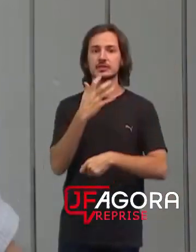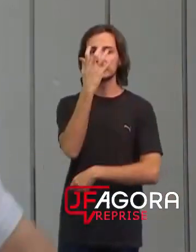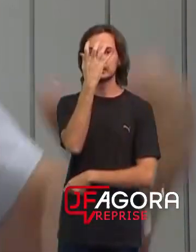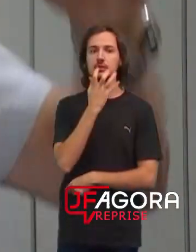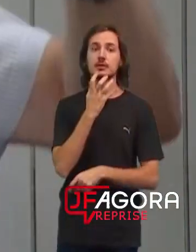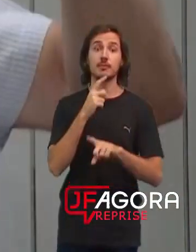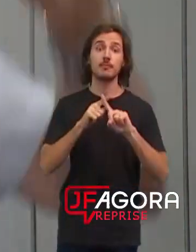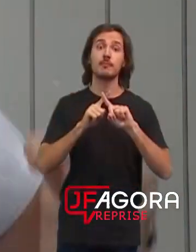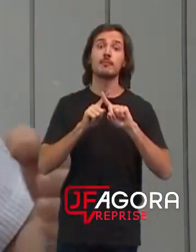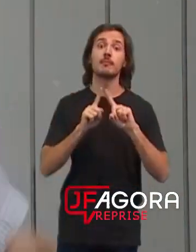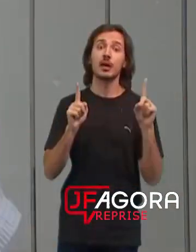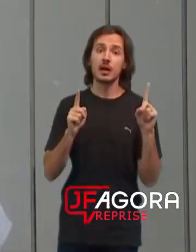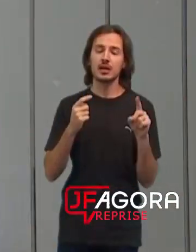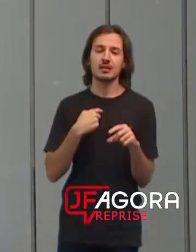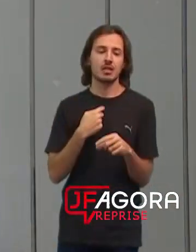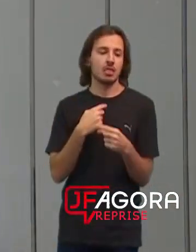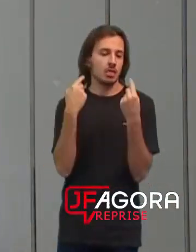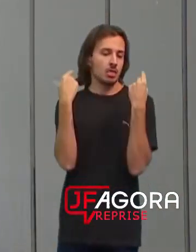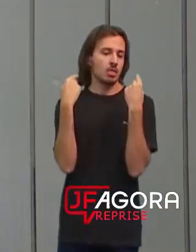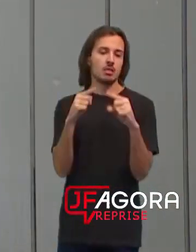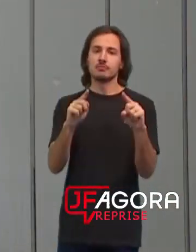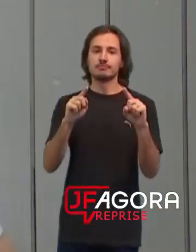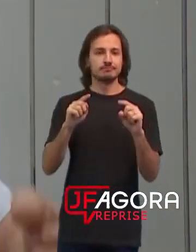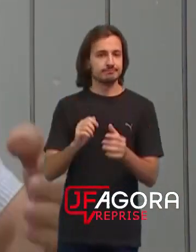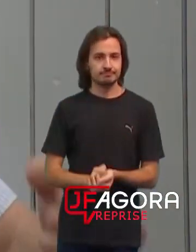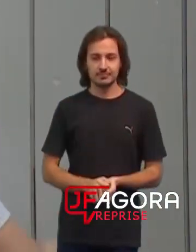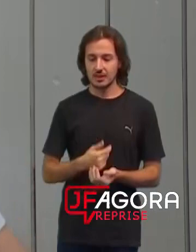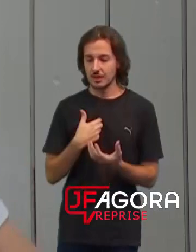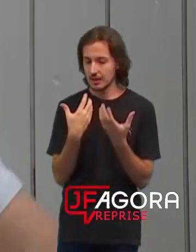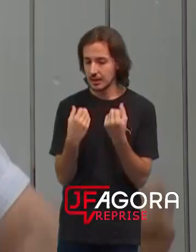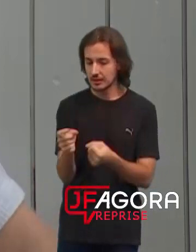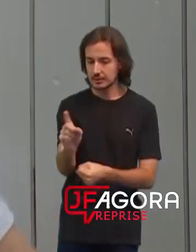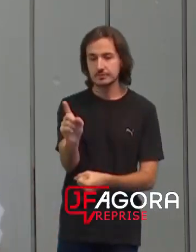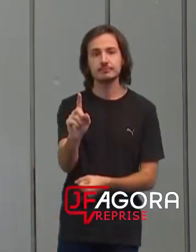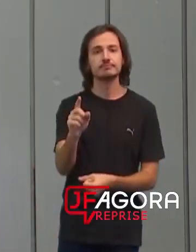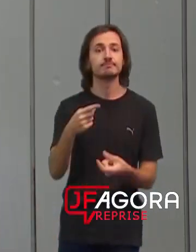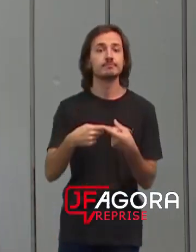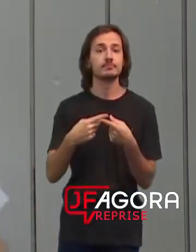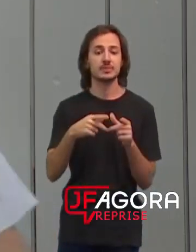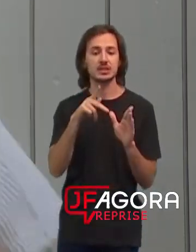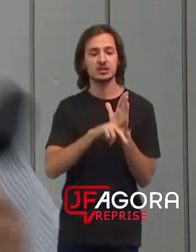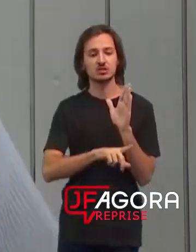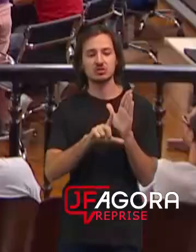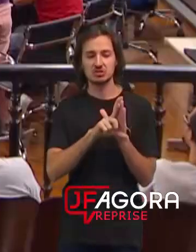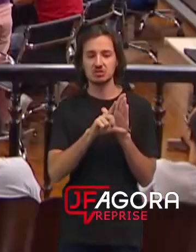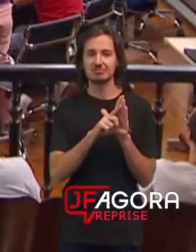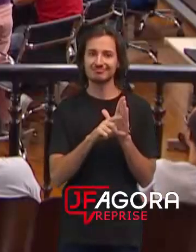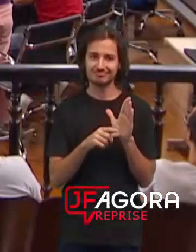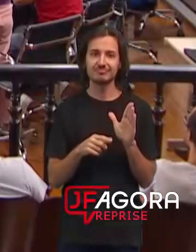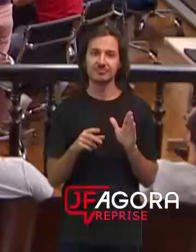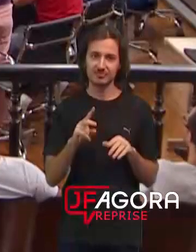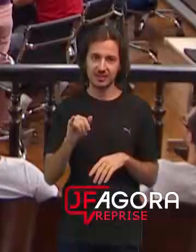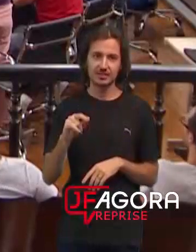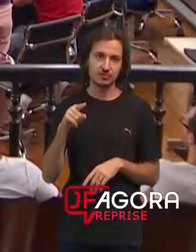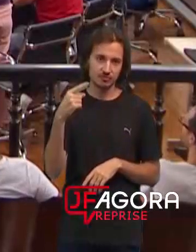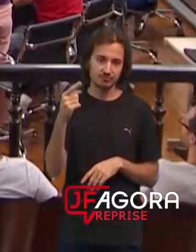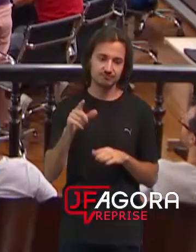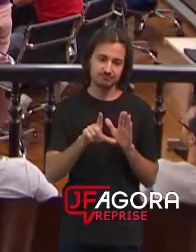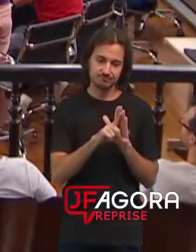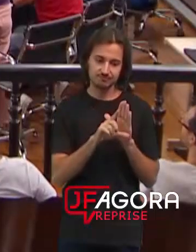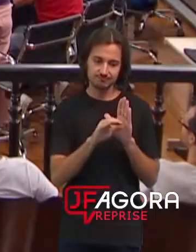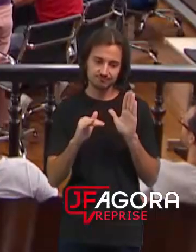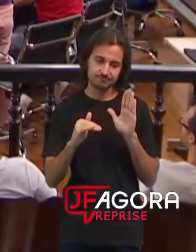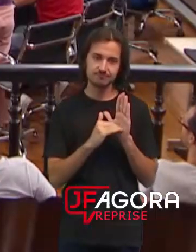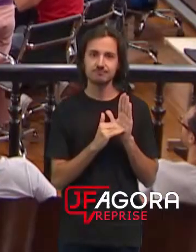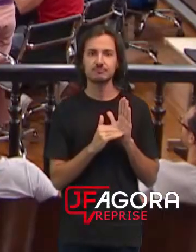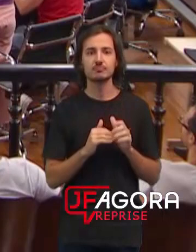dizer, sou totalmente contrário à moção de repúdio, porque esse projeto de lei vai regulamentar essa situação. Muito bem, também com o seu posicionamento,